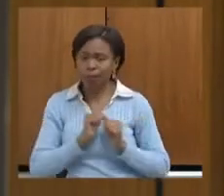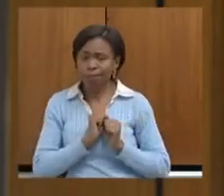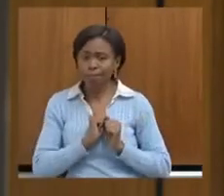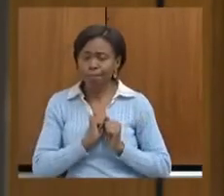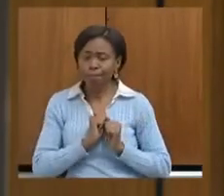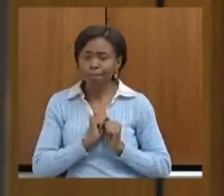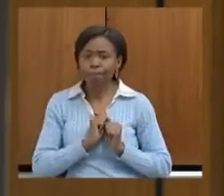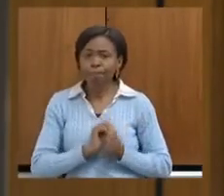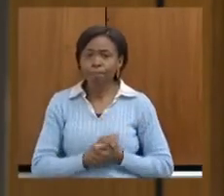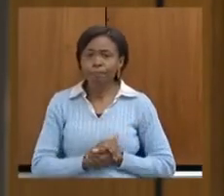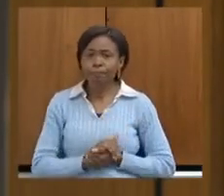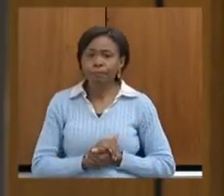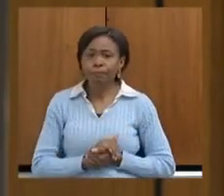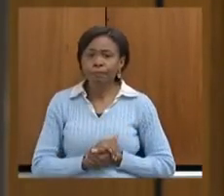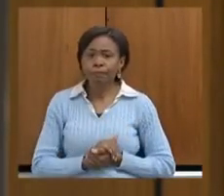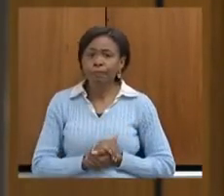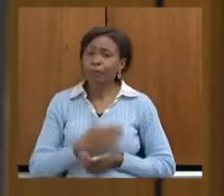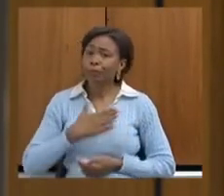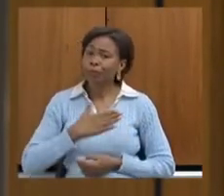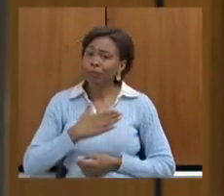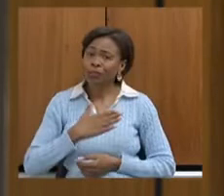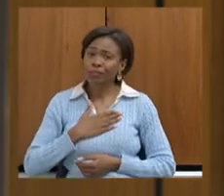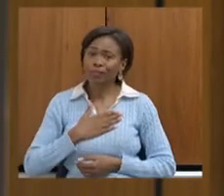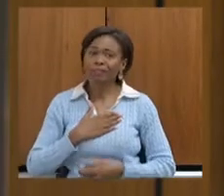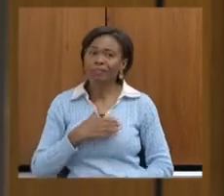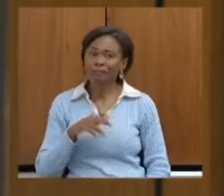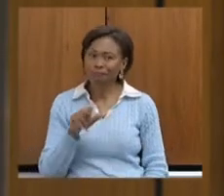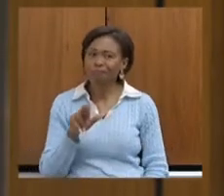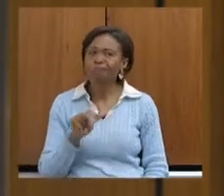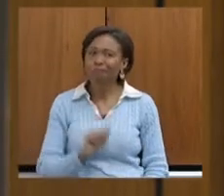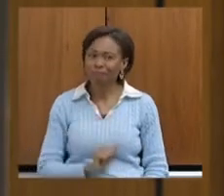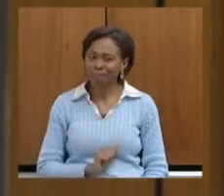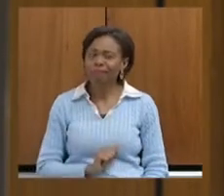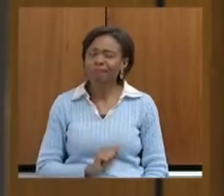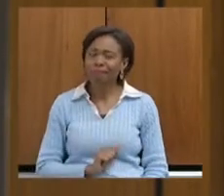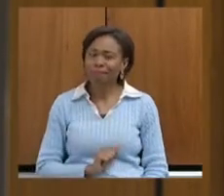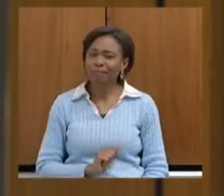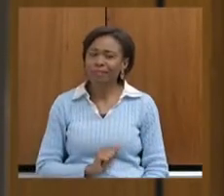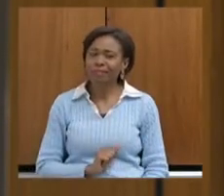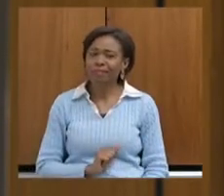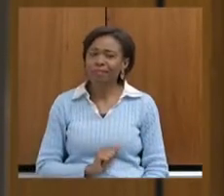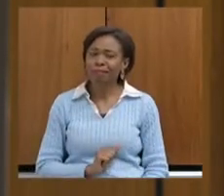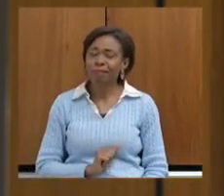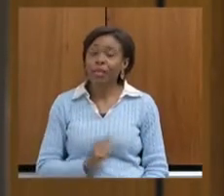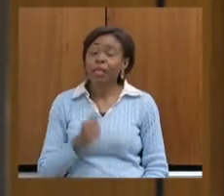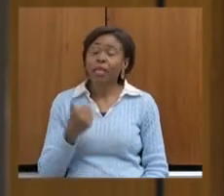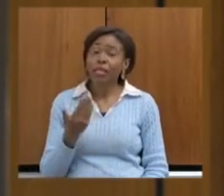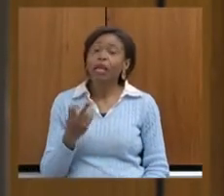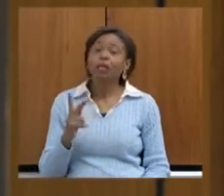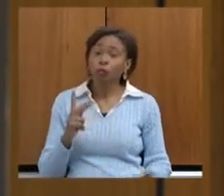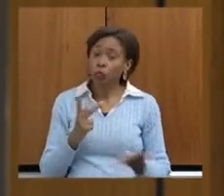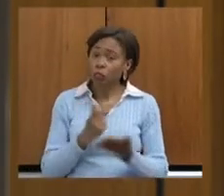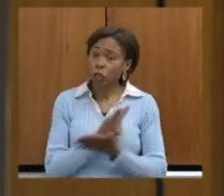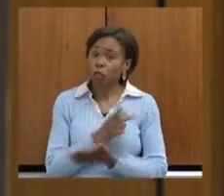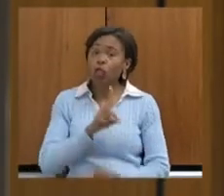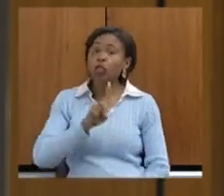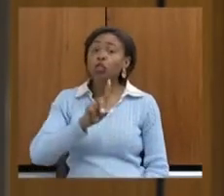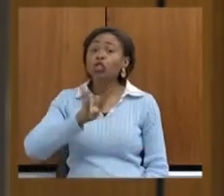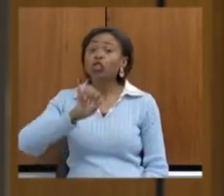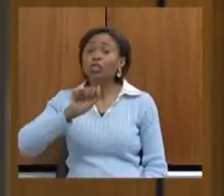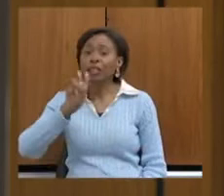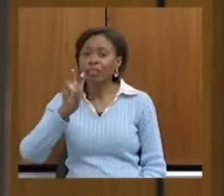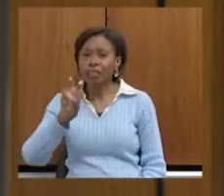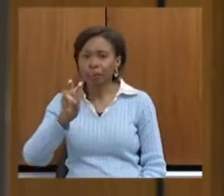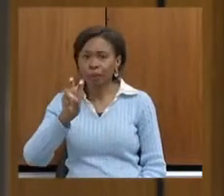Olá meus irmãos e quando foi Bom dia cinco